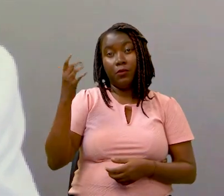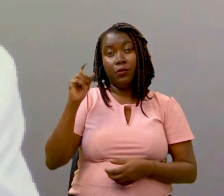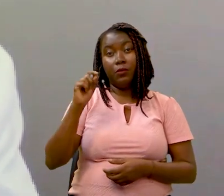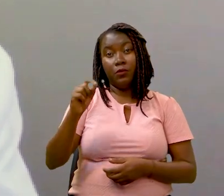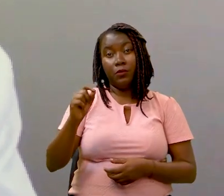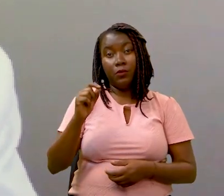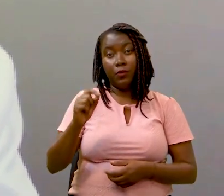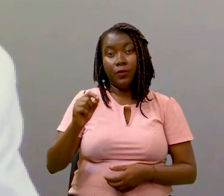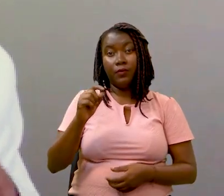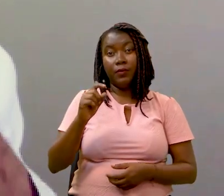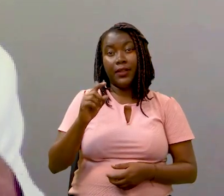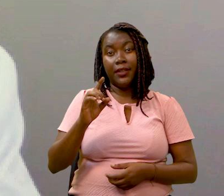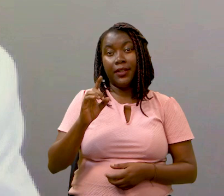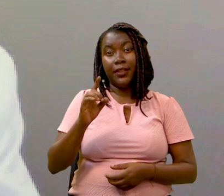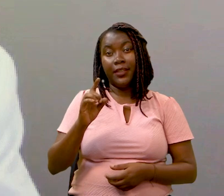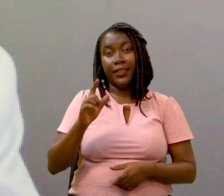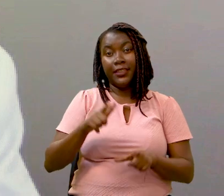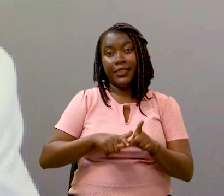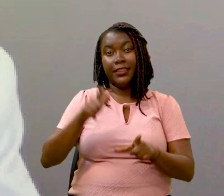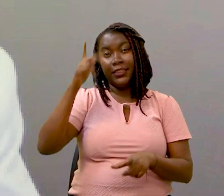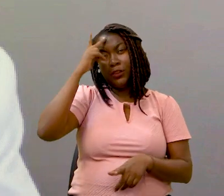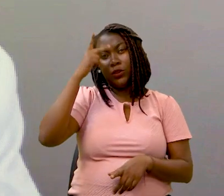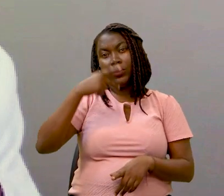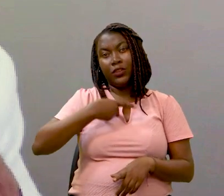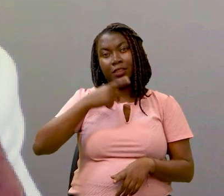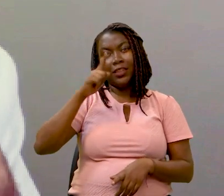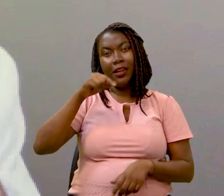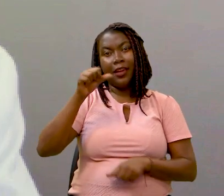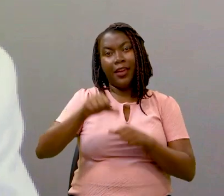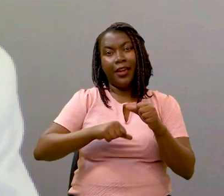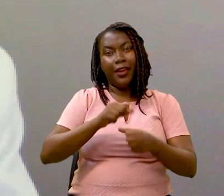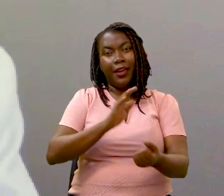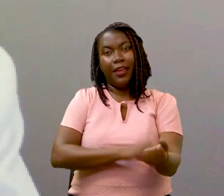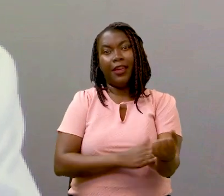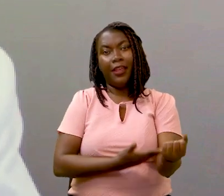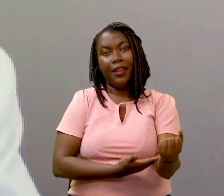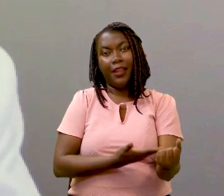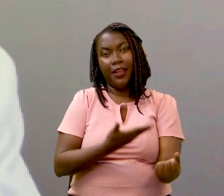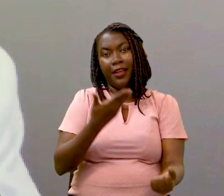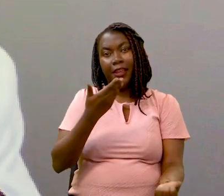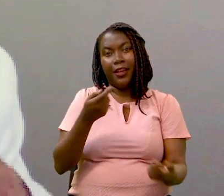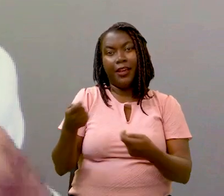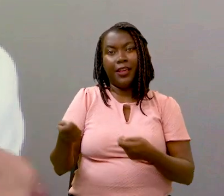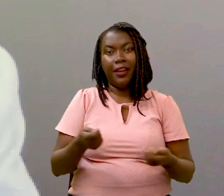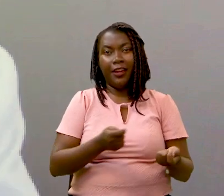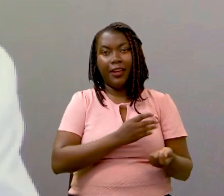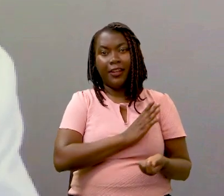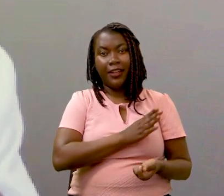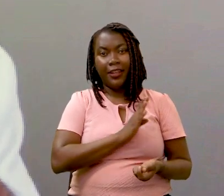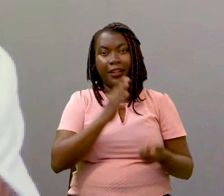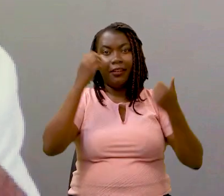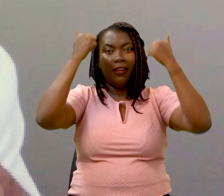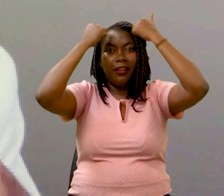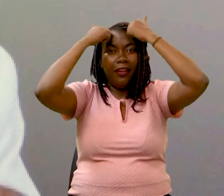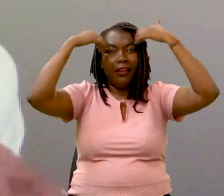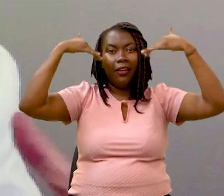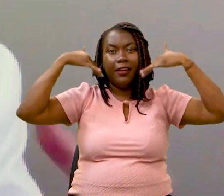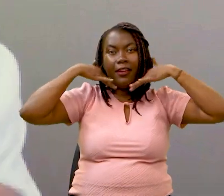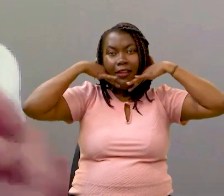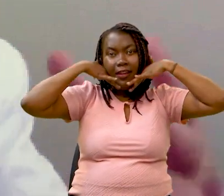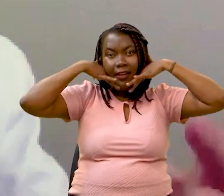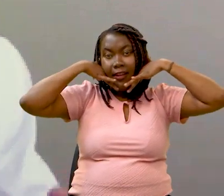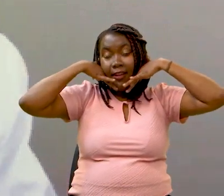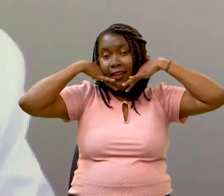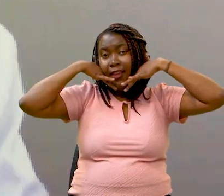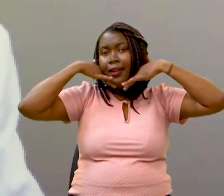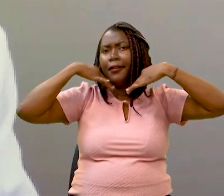de disautonomia, que são alterações de pressão, de frequência arterial, sudorese,